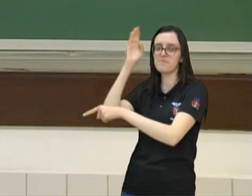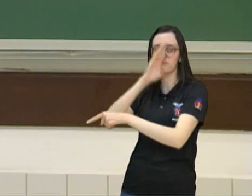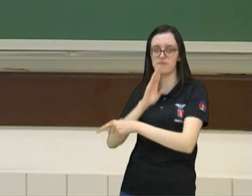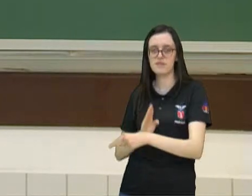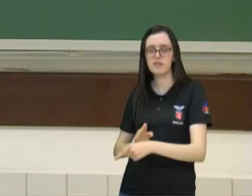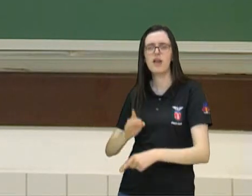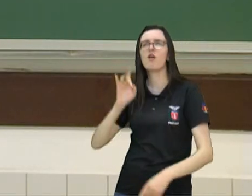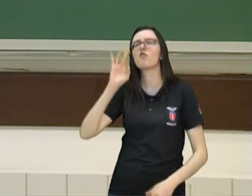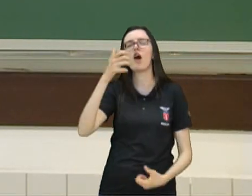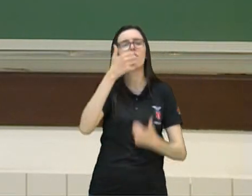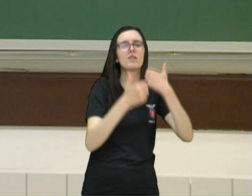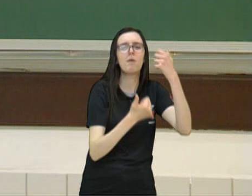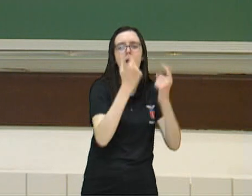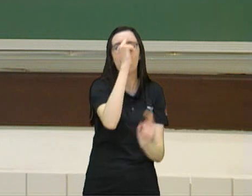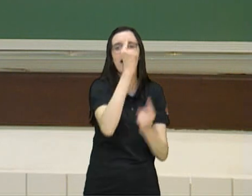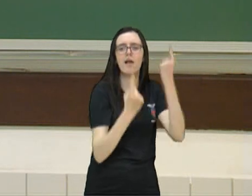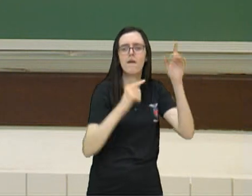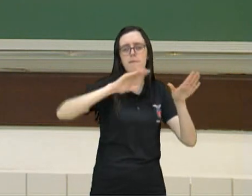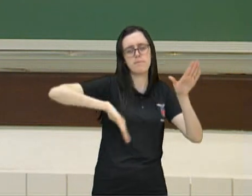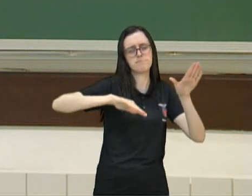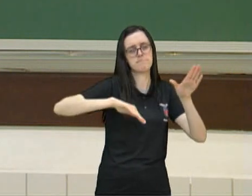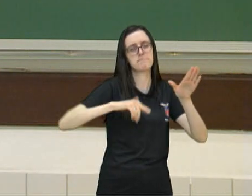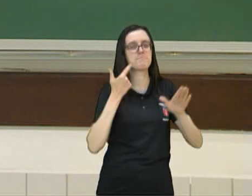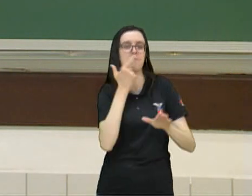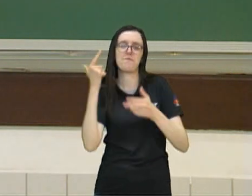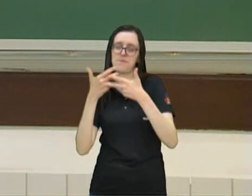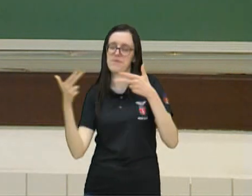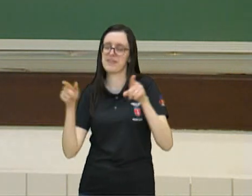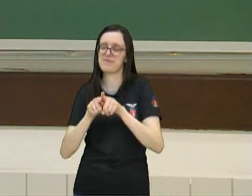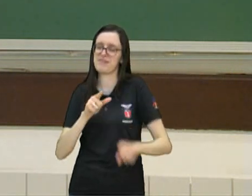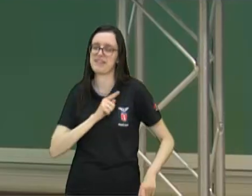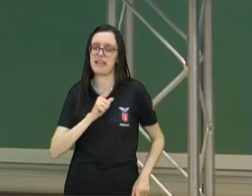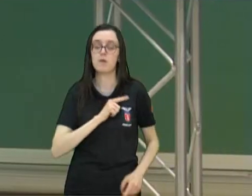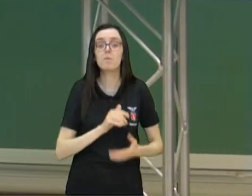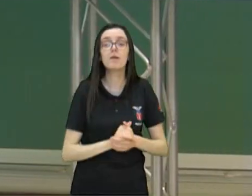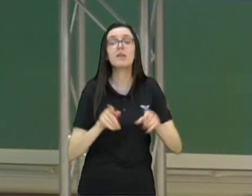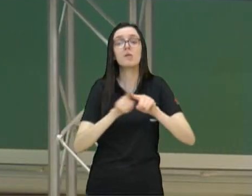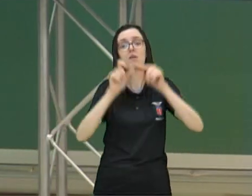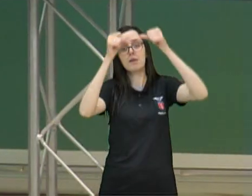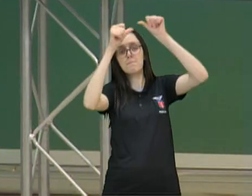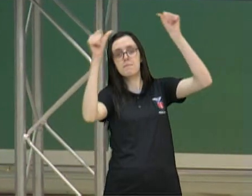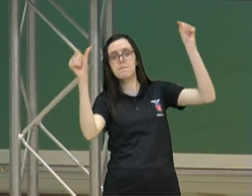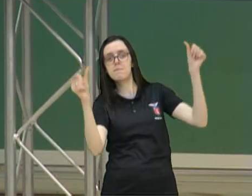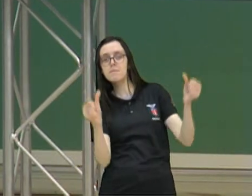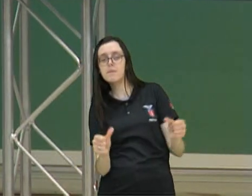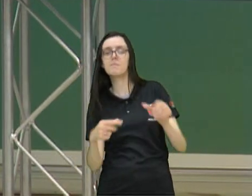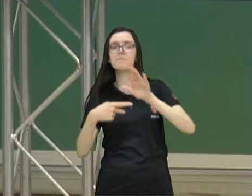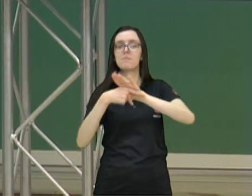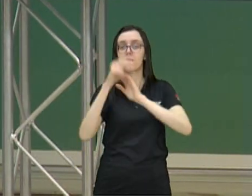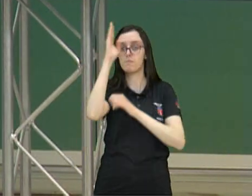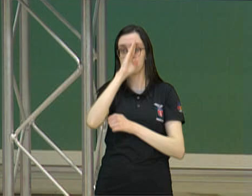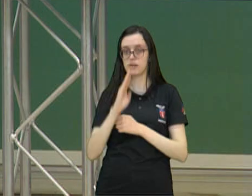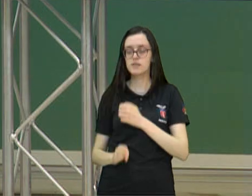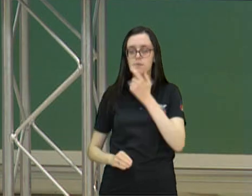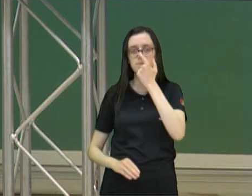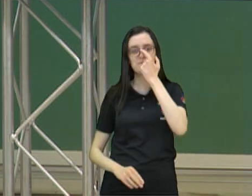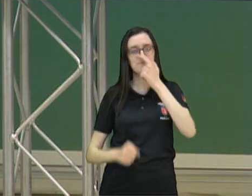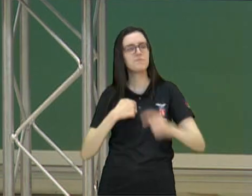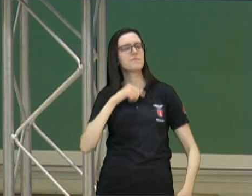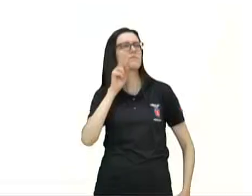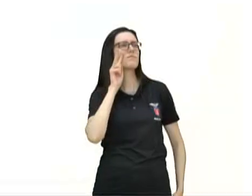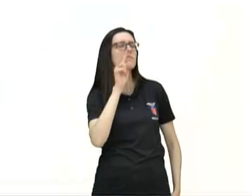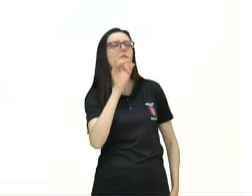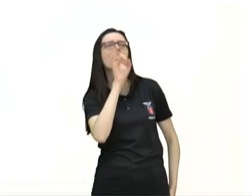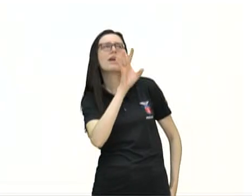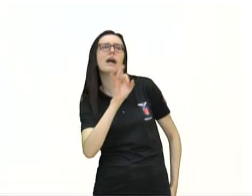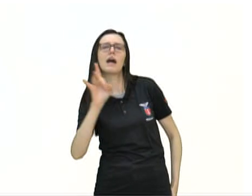de futebol, carnaval e praias. E aqui, um mapa. De acordo com o mapa, o que cada